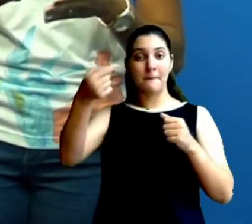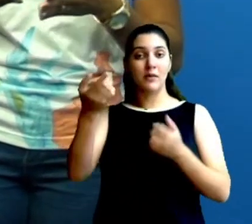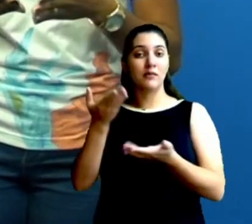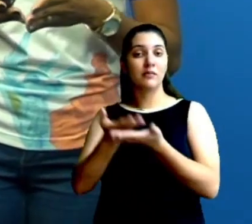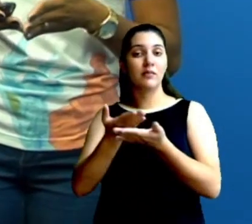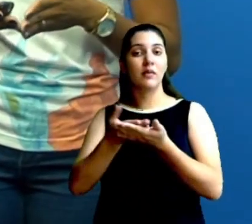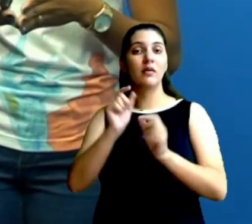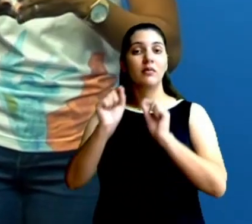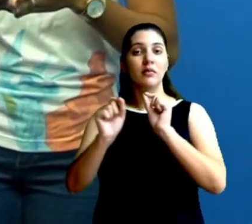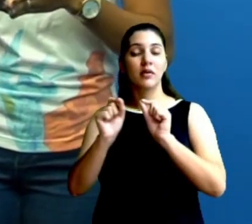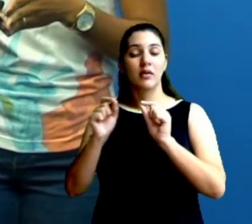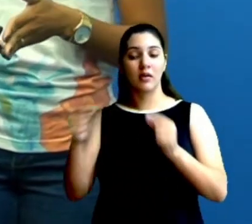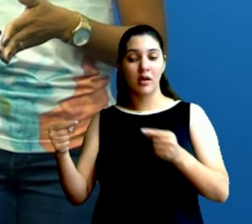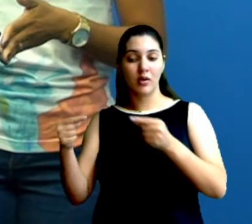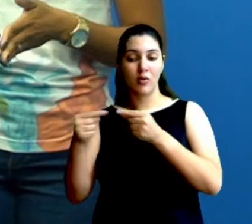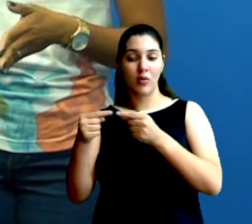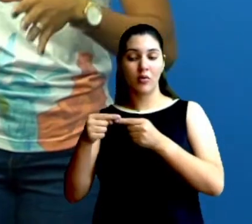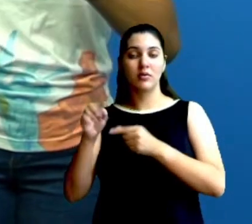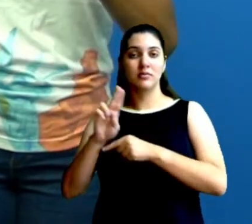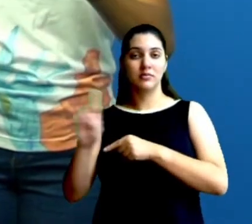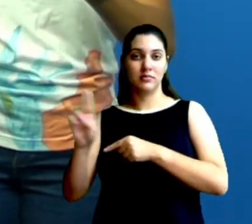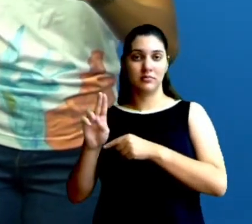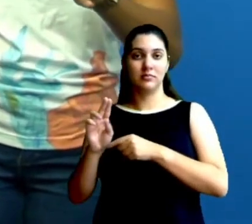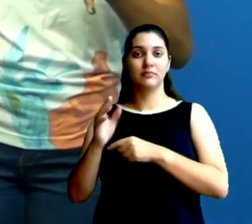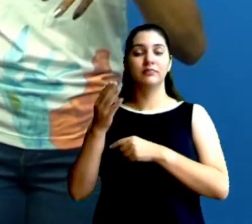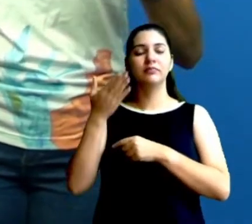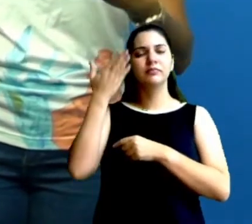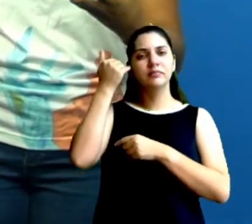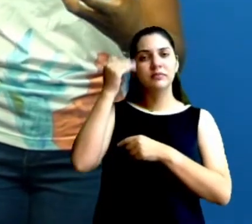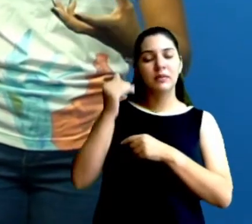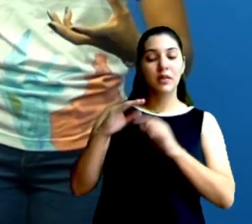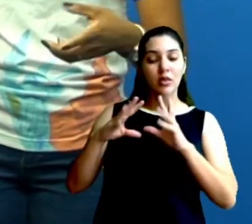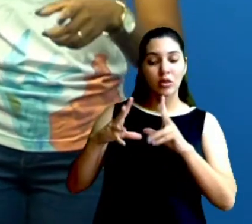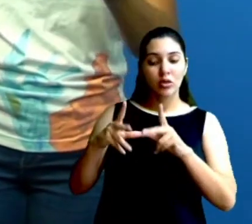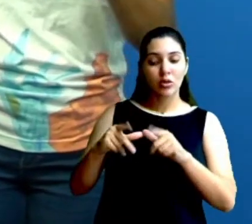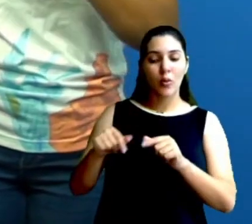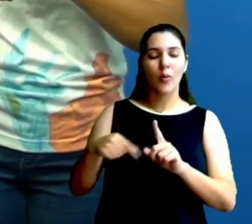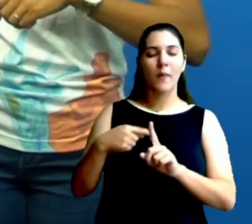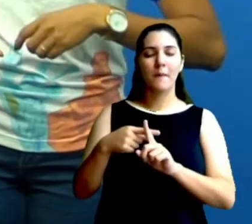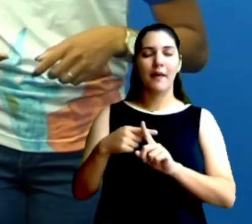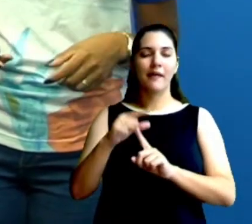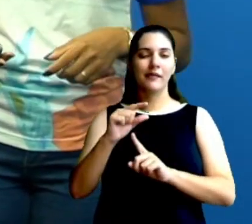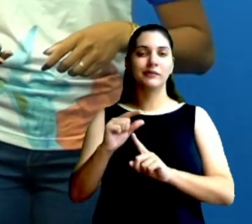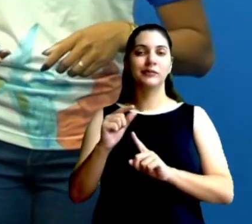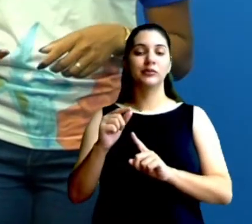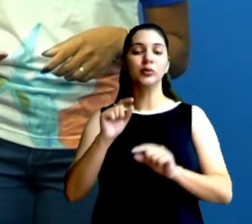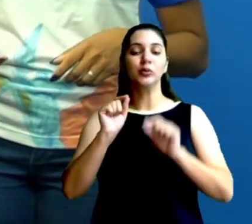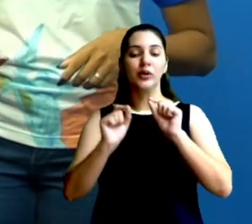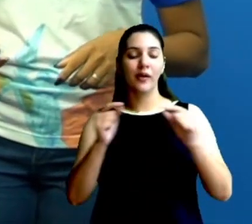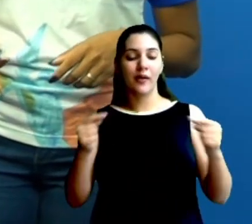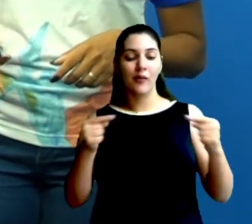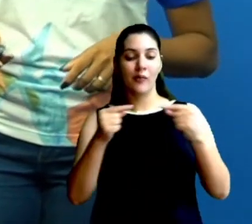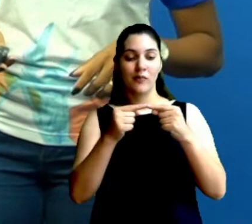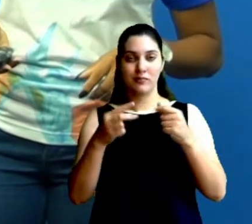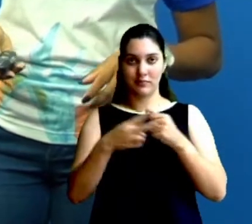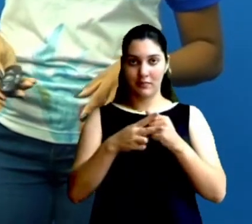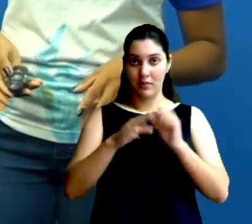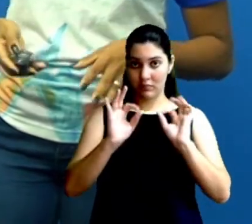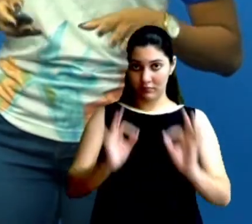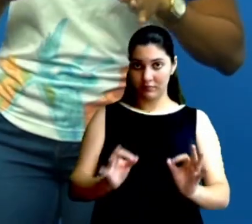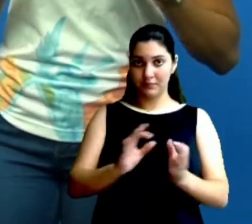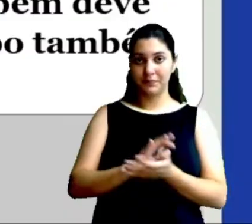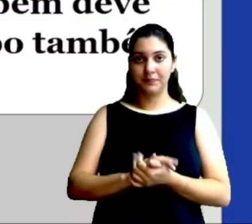aula será a concordância nominal. Então, vamos saber tudo e mais um pouco sobre concordância verbal,